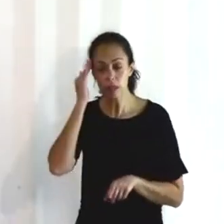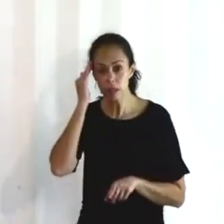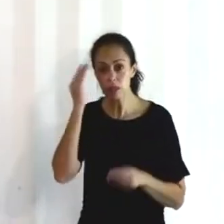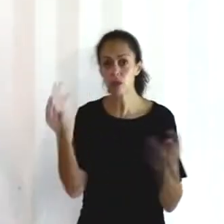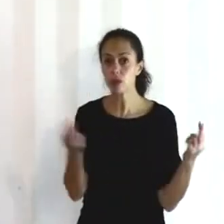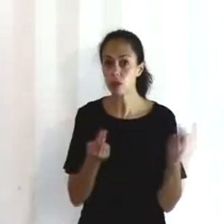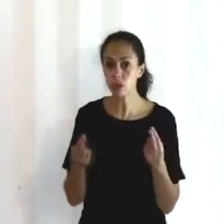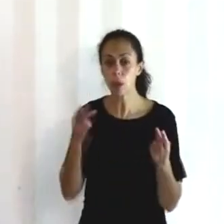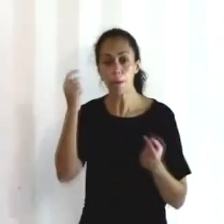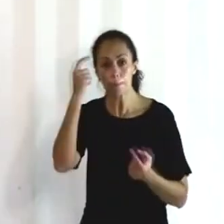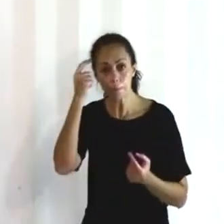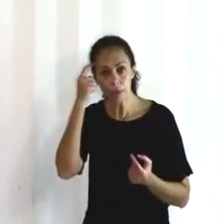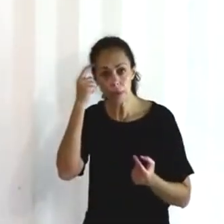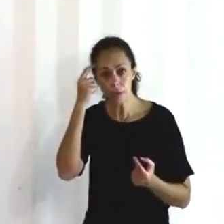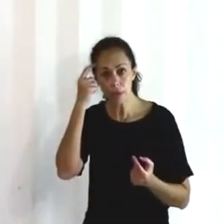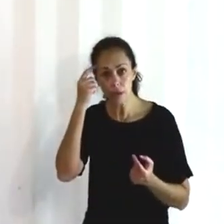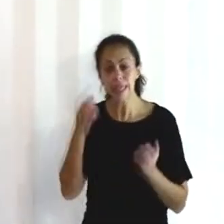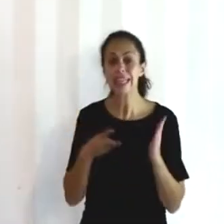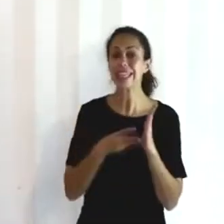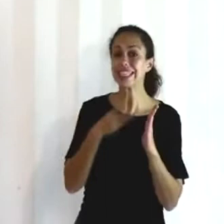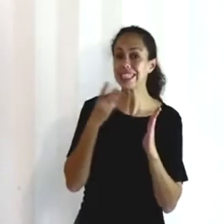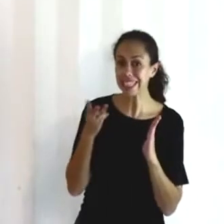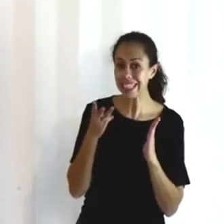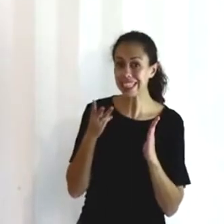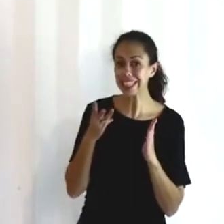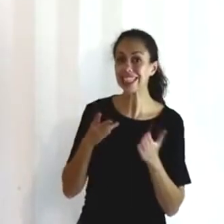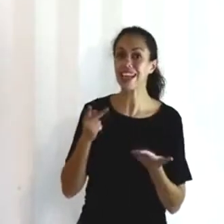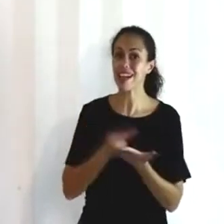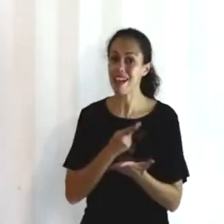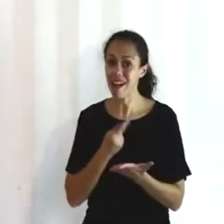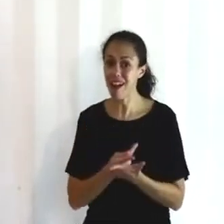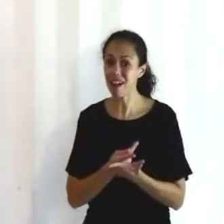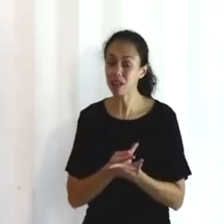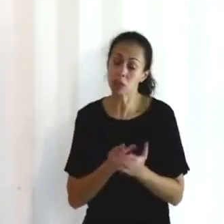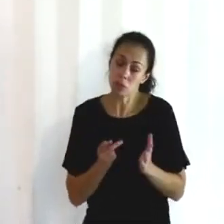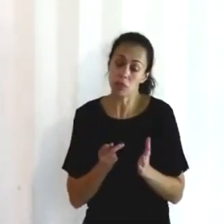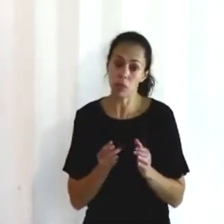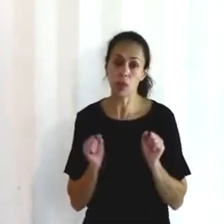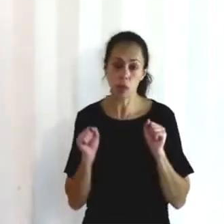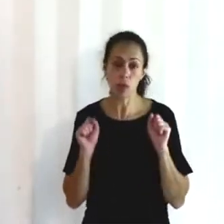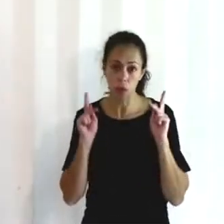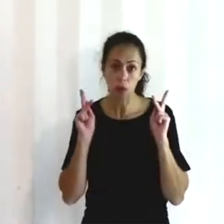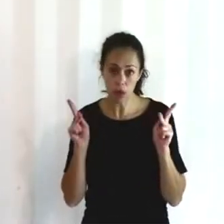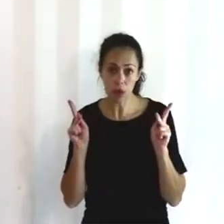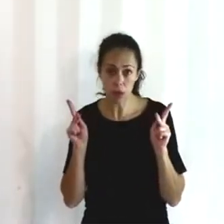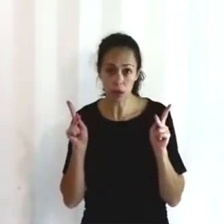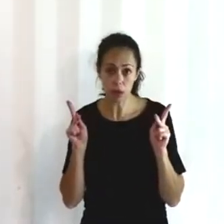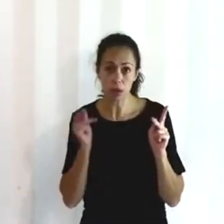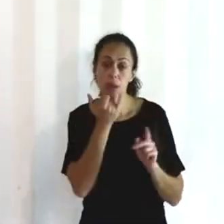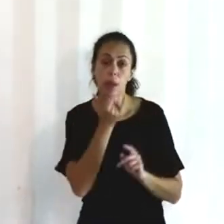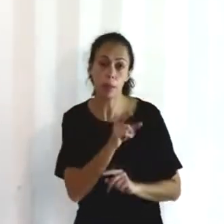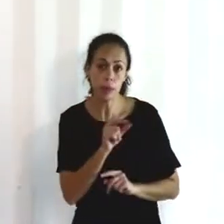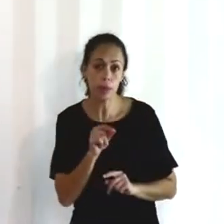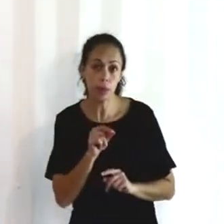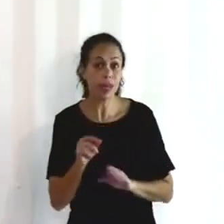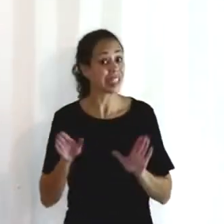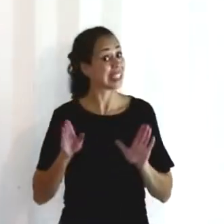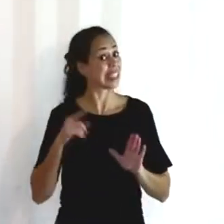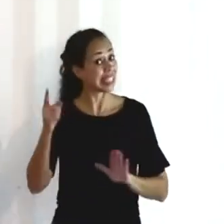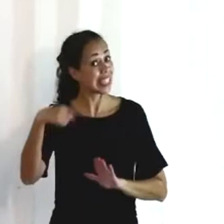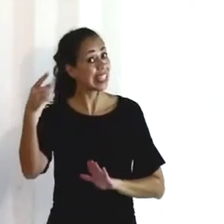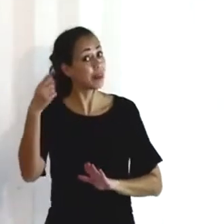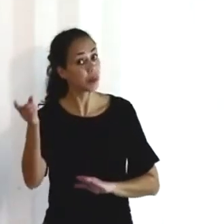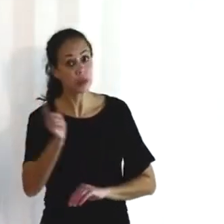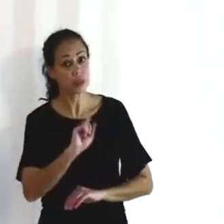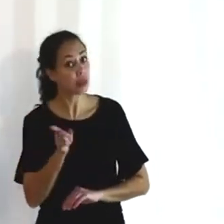diz o Senhor, por 3 transgressões de Gaza e por 4 não sustarei o castigo, porque levaram em cativeiro todo o povo para o